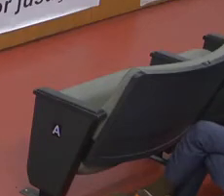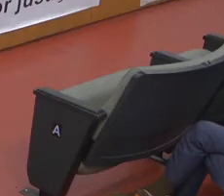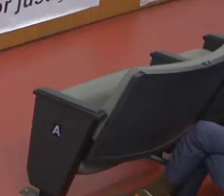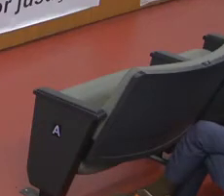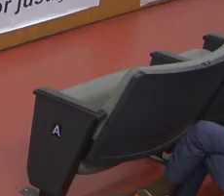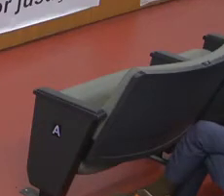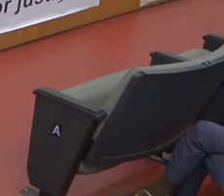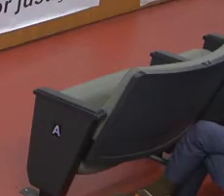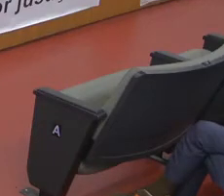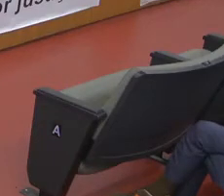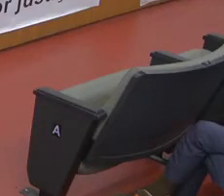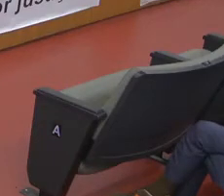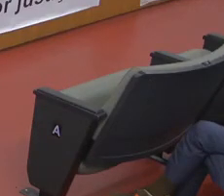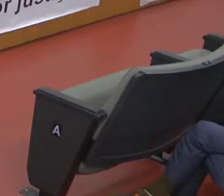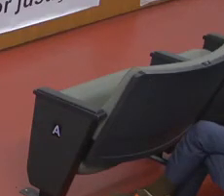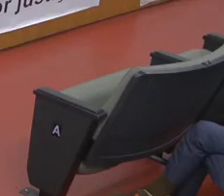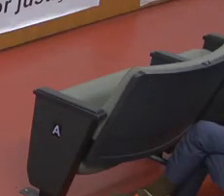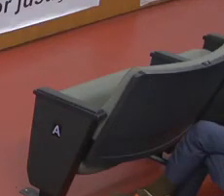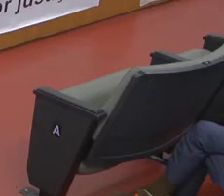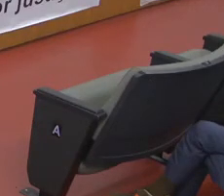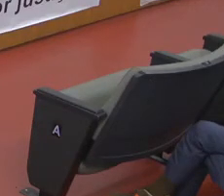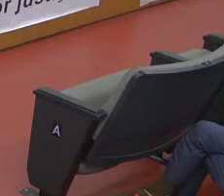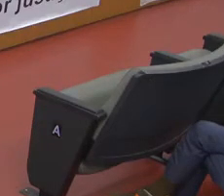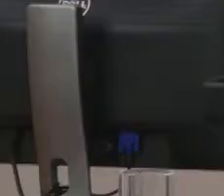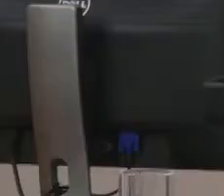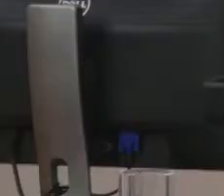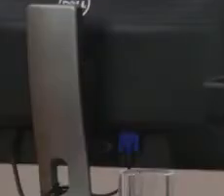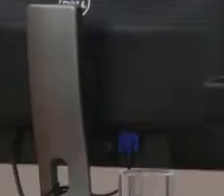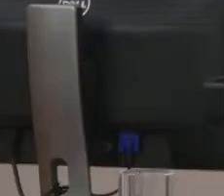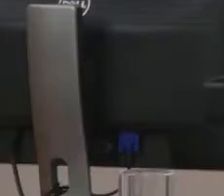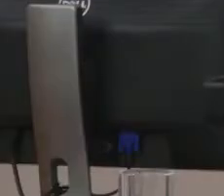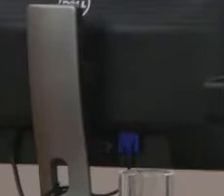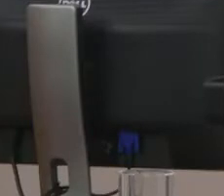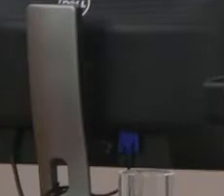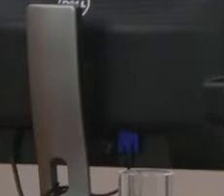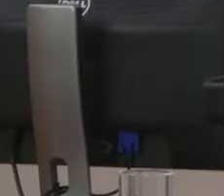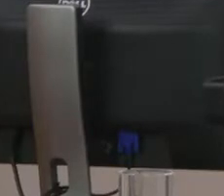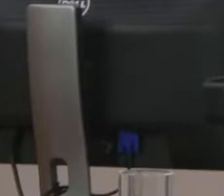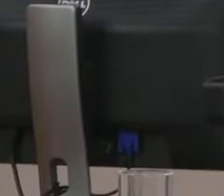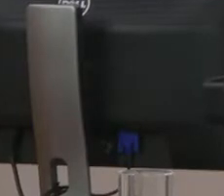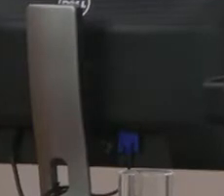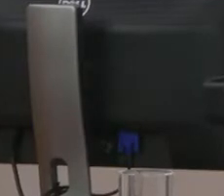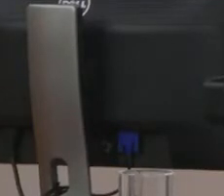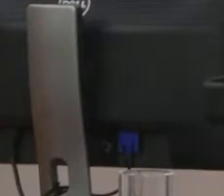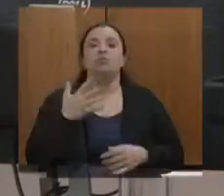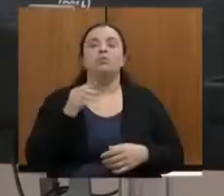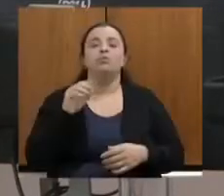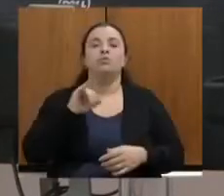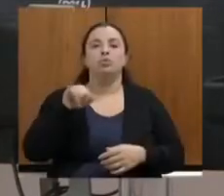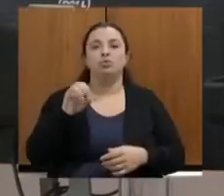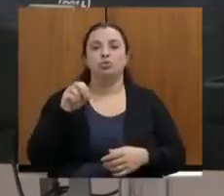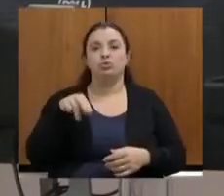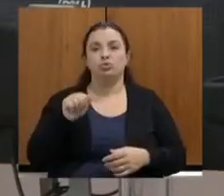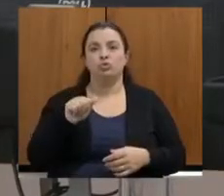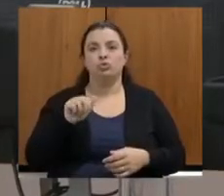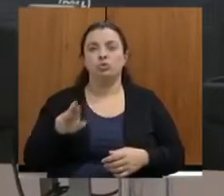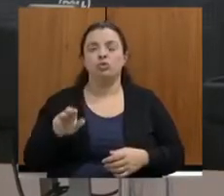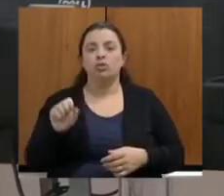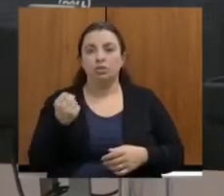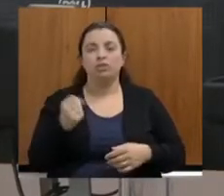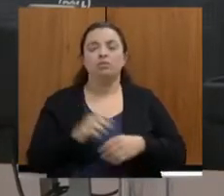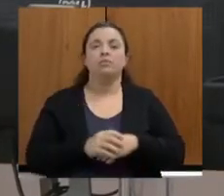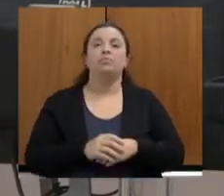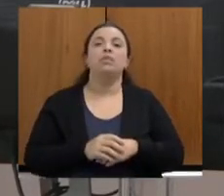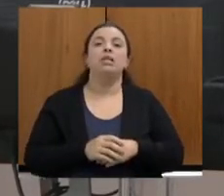e agradeço as palavras do Senhor Jones Henrique e passo agora a palavra a senhora